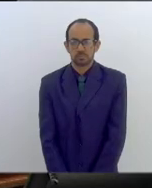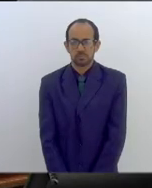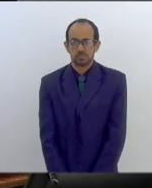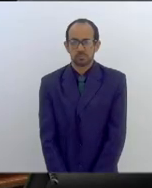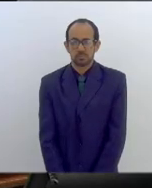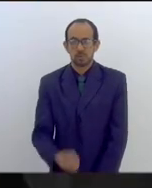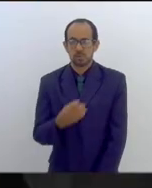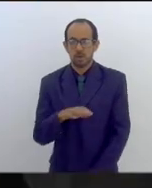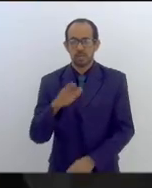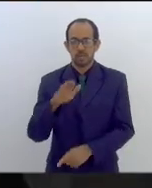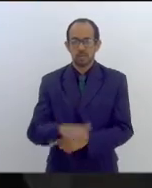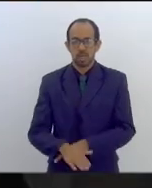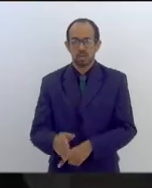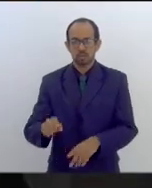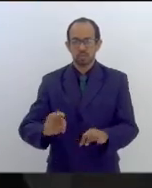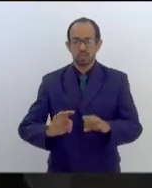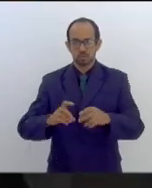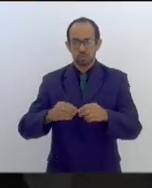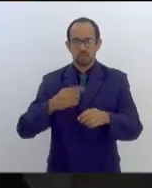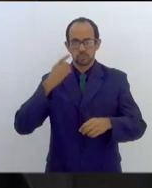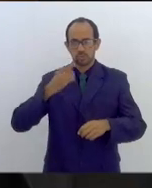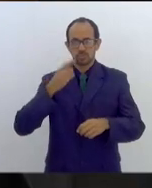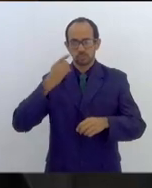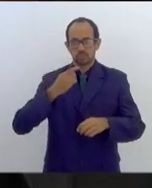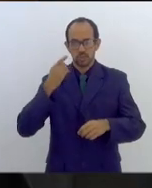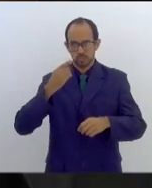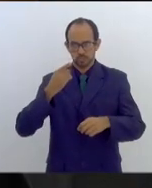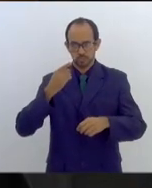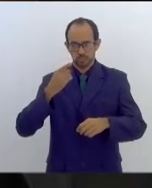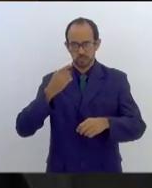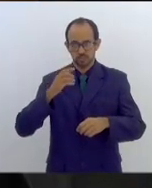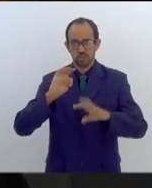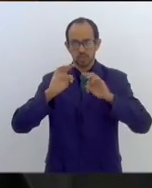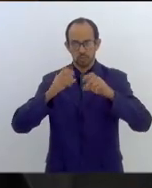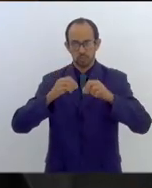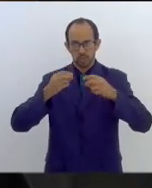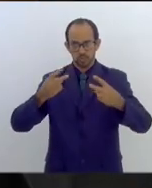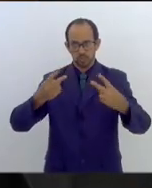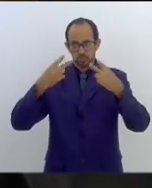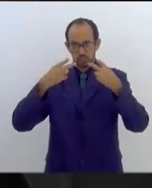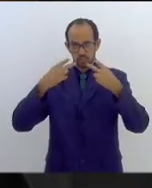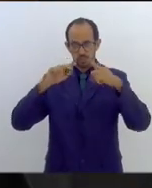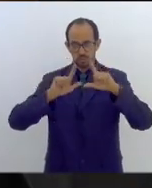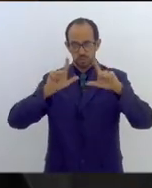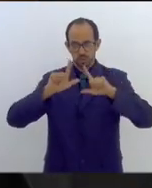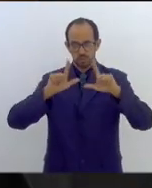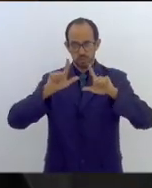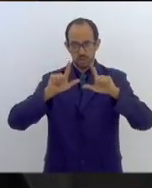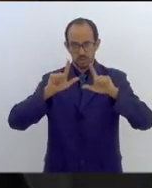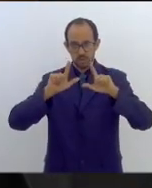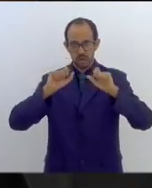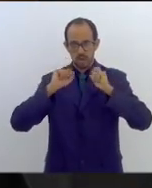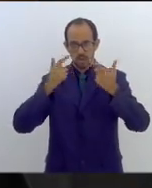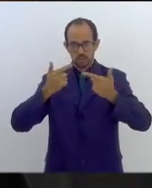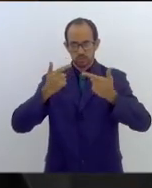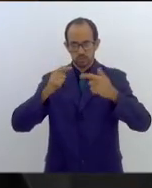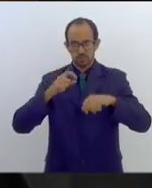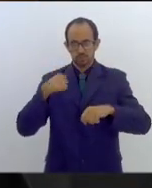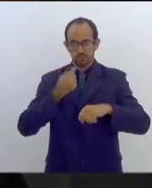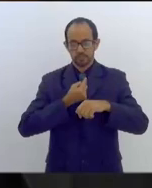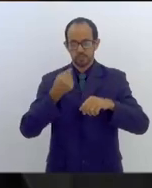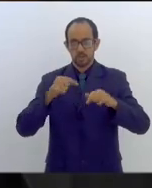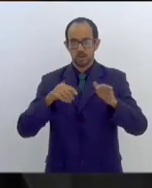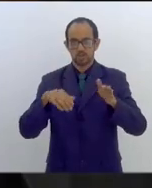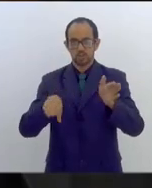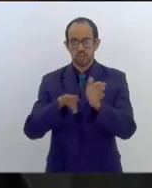Boa tarde, deputadas e deputados. Boa tarde a todos aqueles que nos assistem pela TV Alerj. A gente chega ao